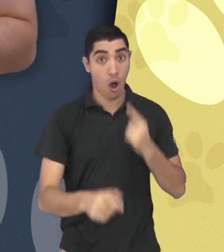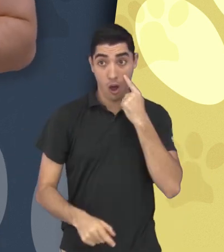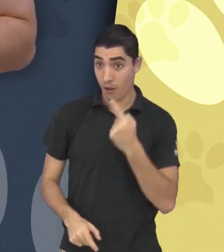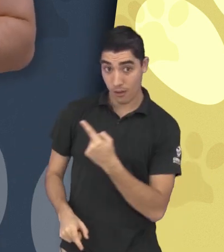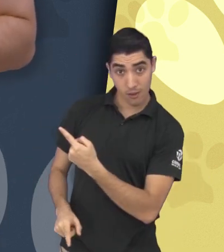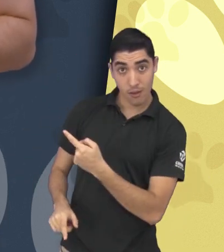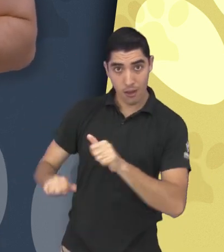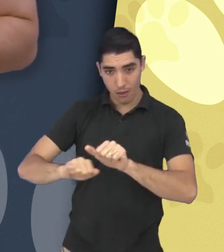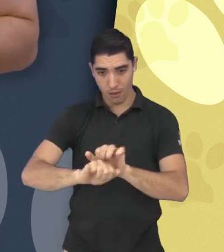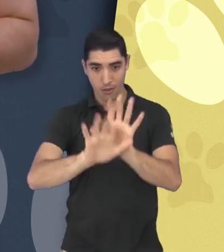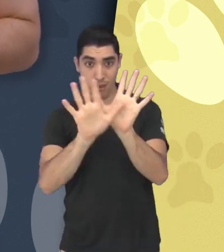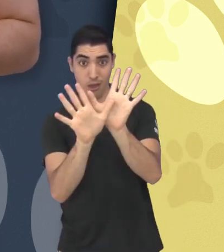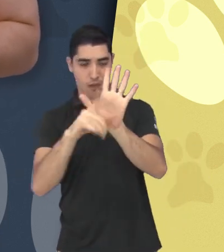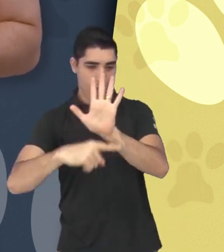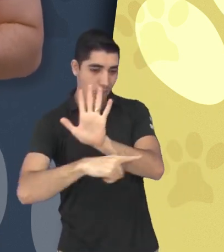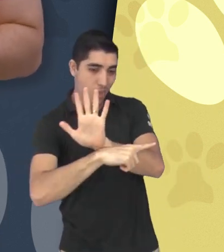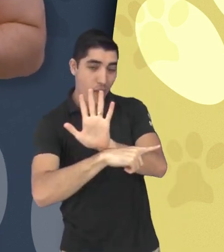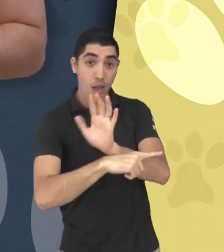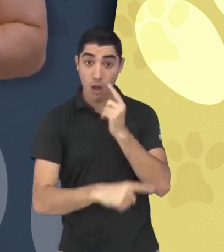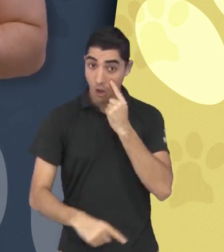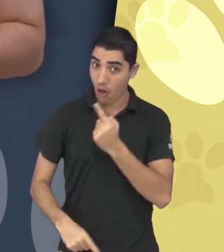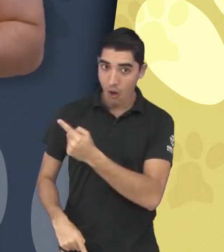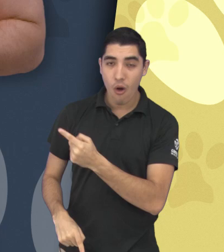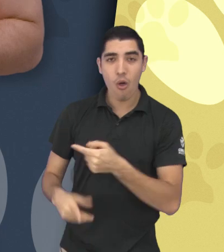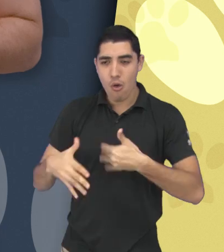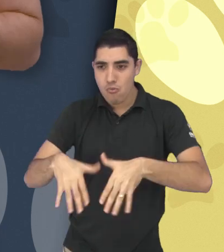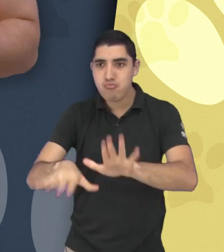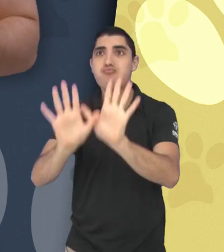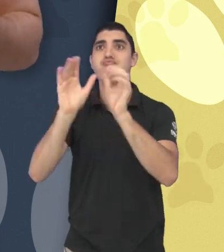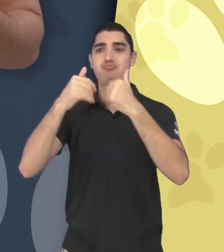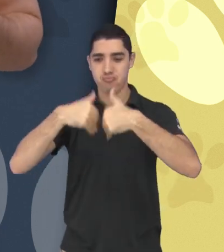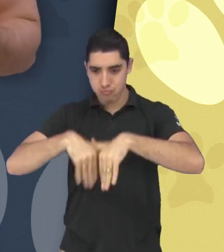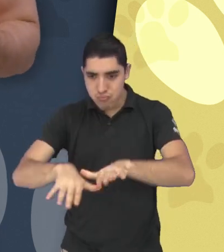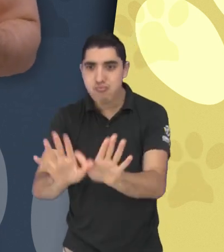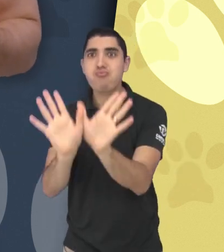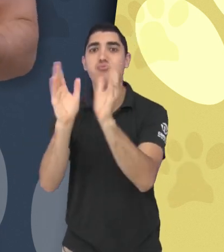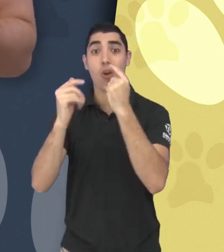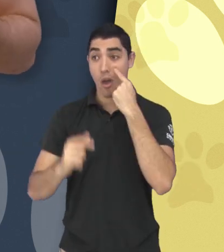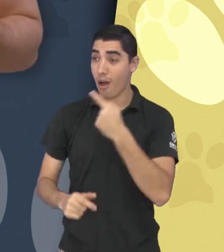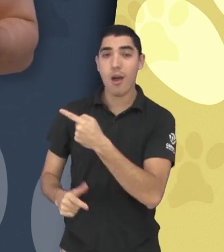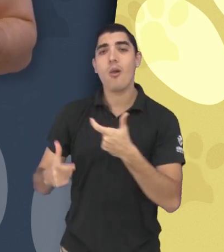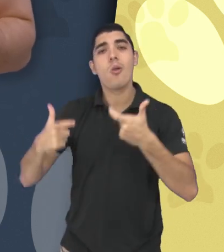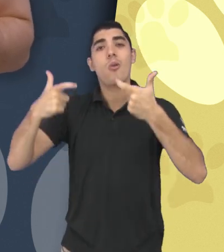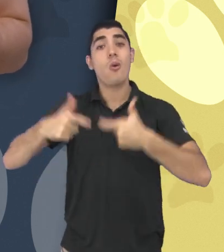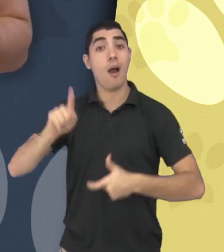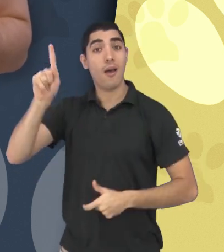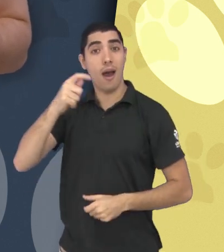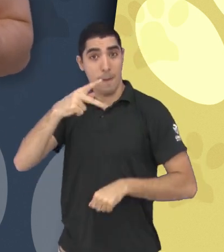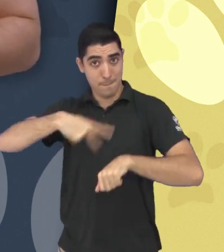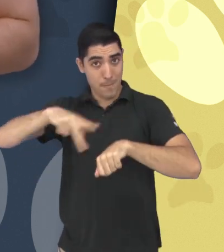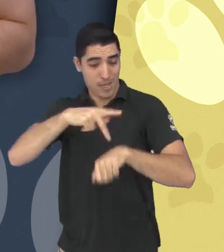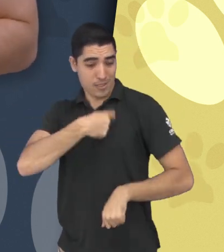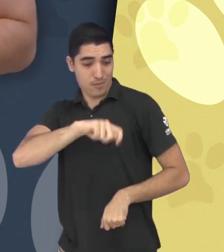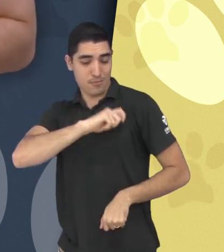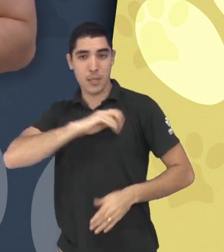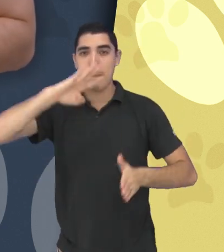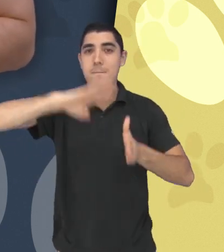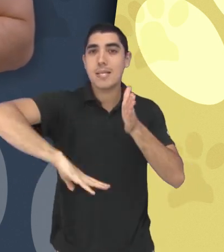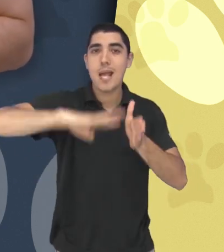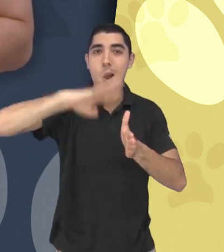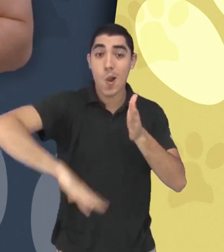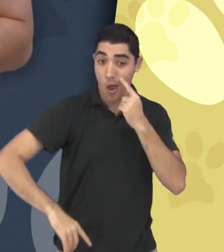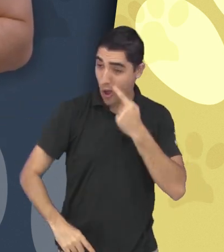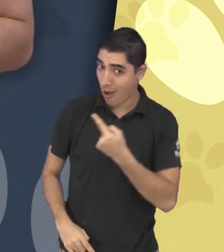Esta raia aqui também, ó, parecia que estava deslizando nas águas de um aquário em Barcelona, na Espanha. Olha só,